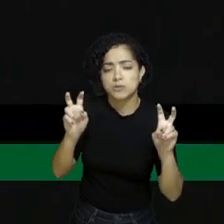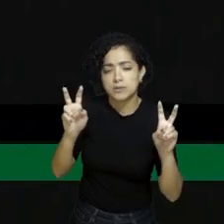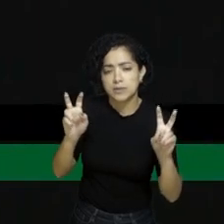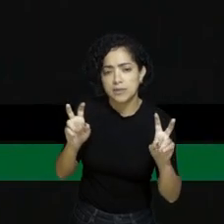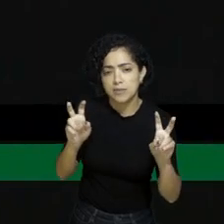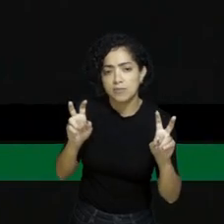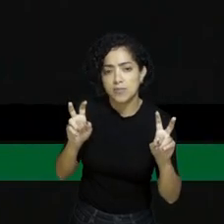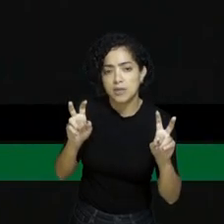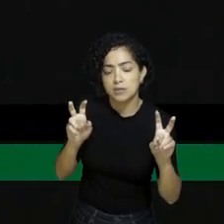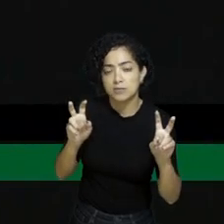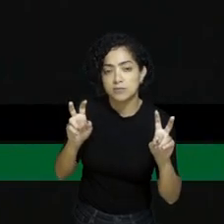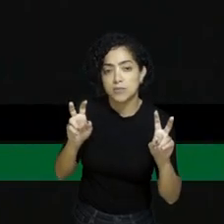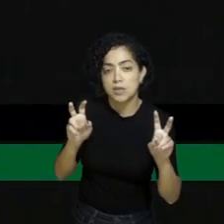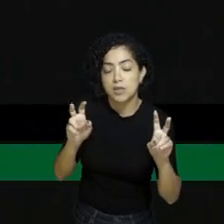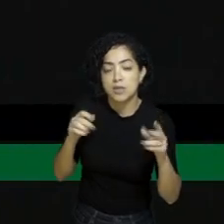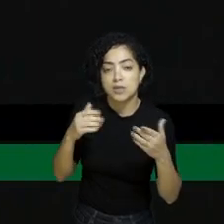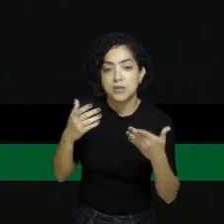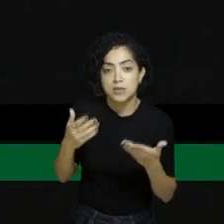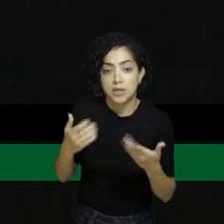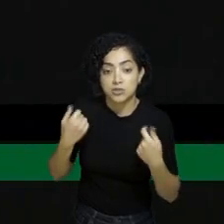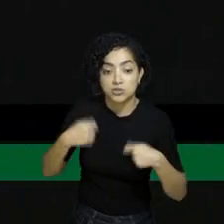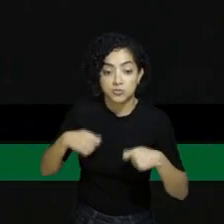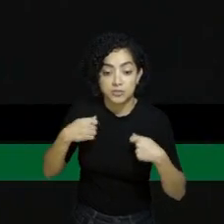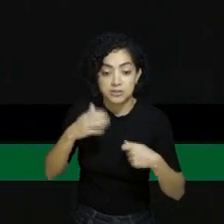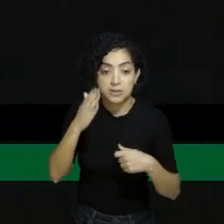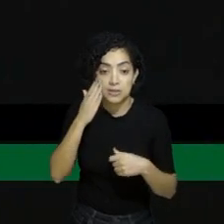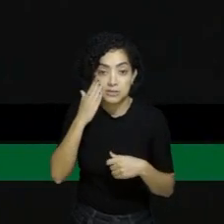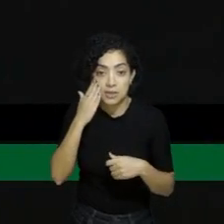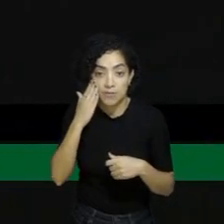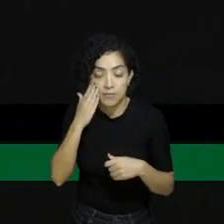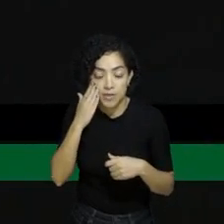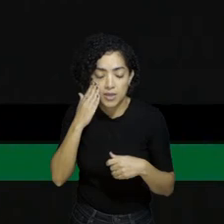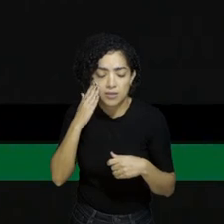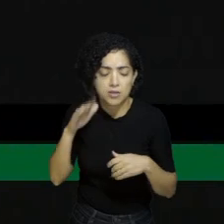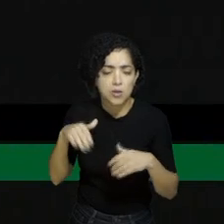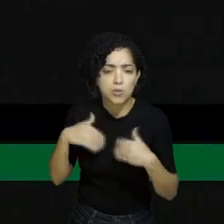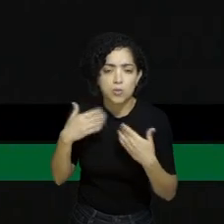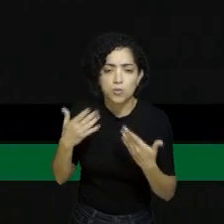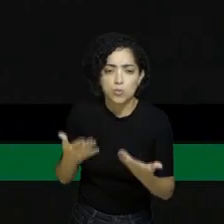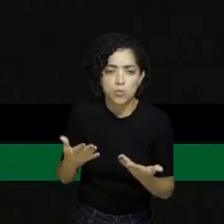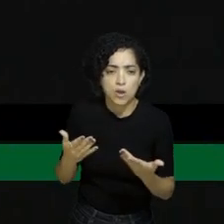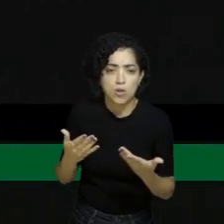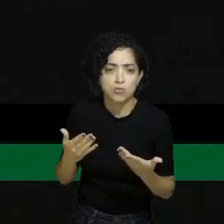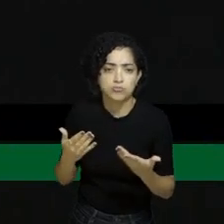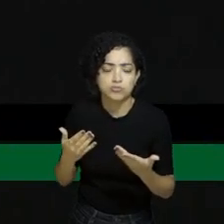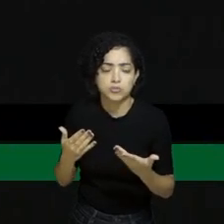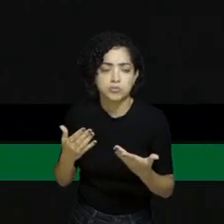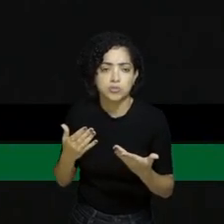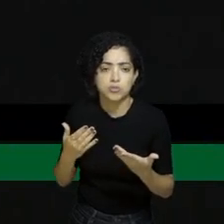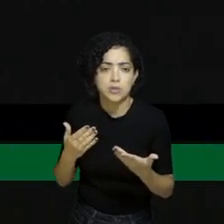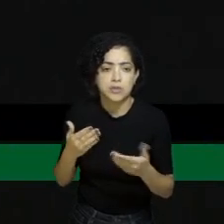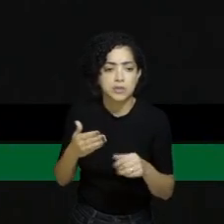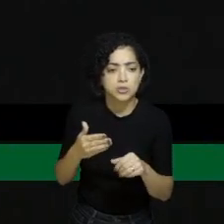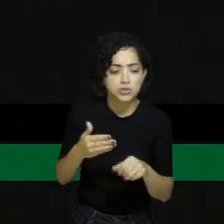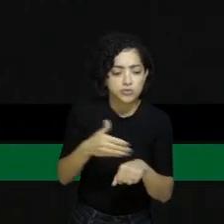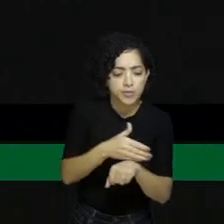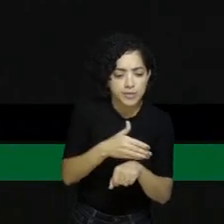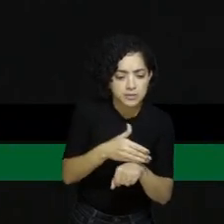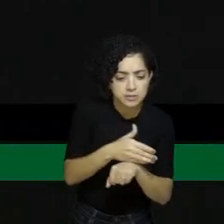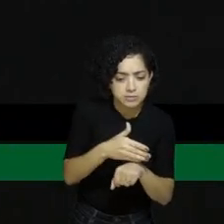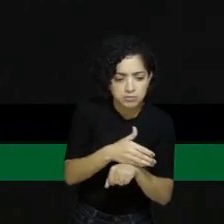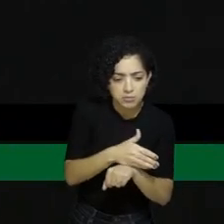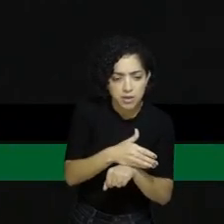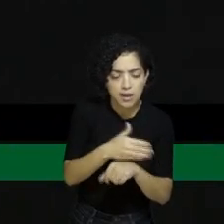apequenar. Nós temos que saber em que tipo de situações nós podemos nos envolver para não tornar algo tão